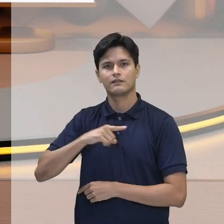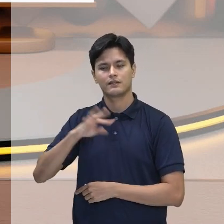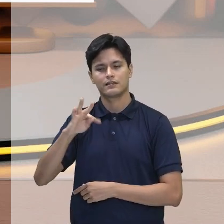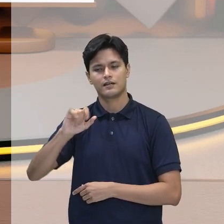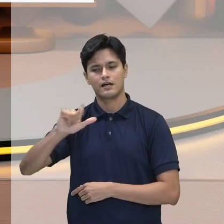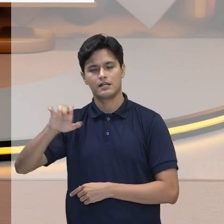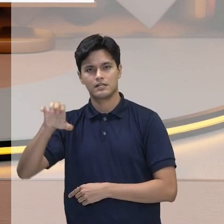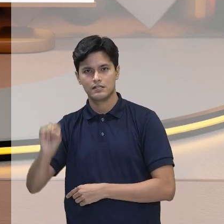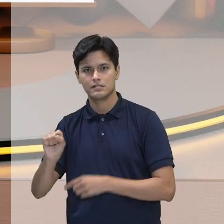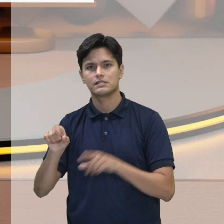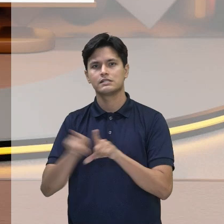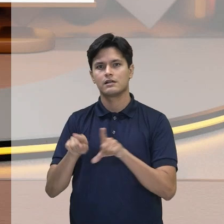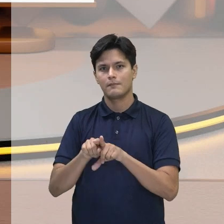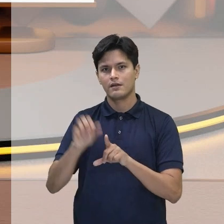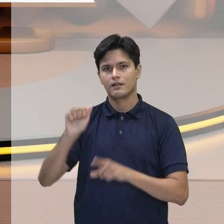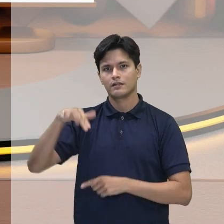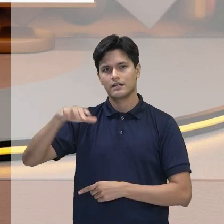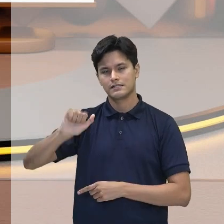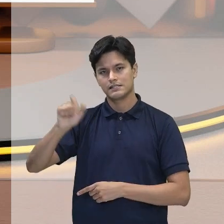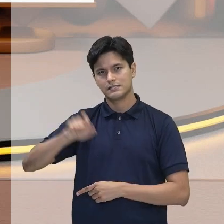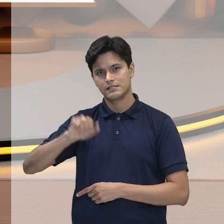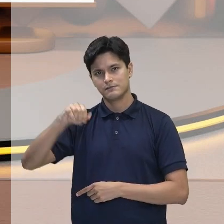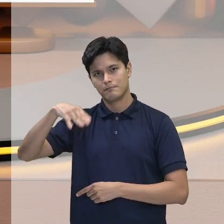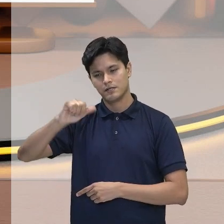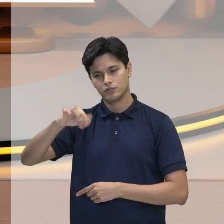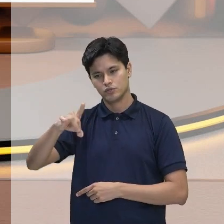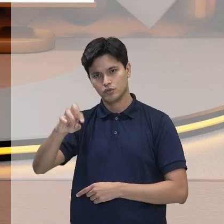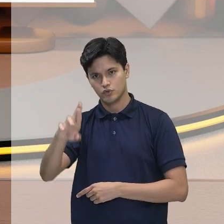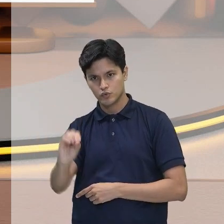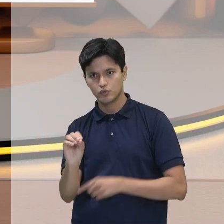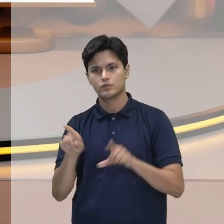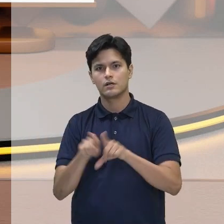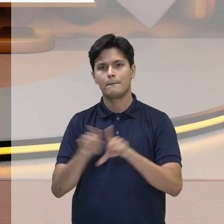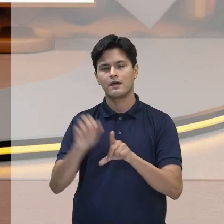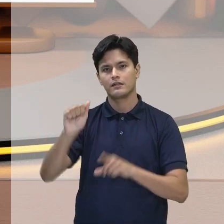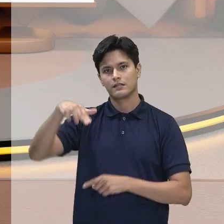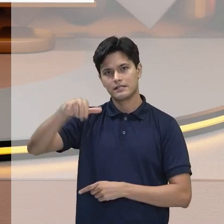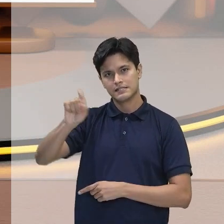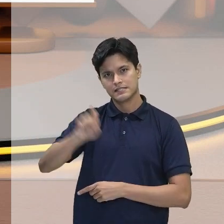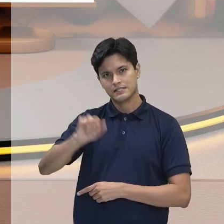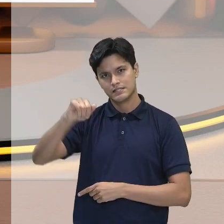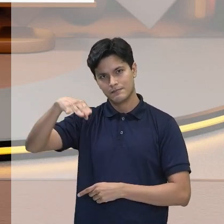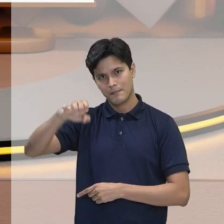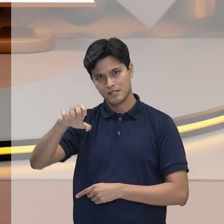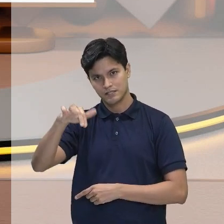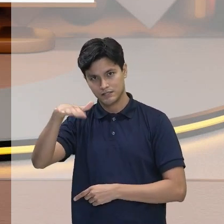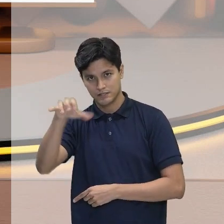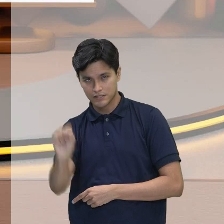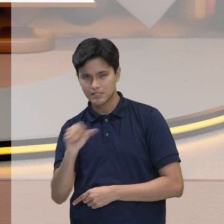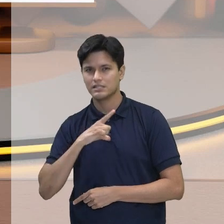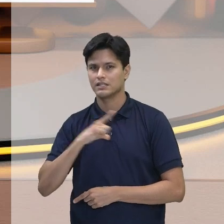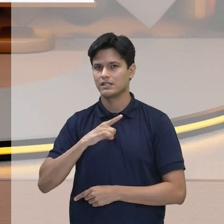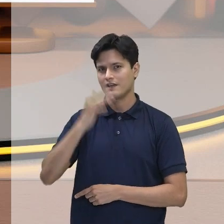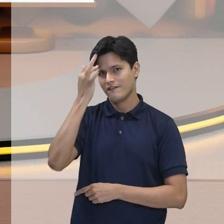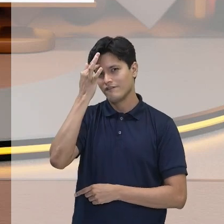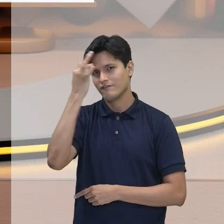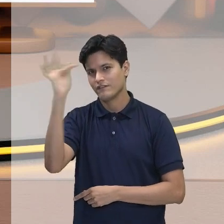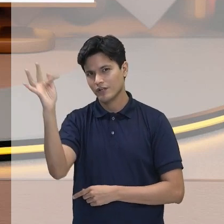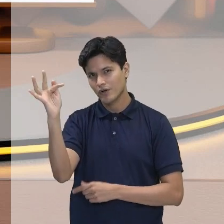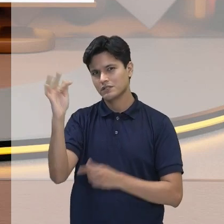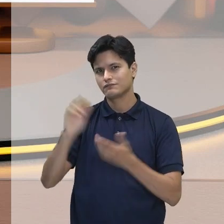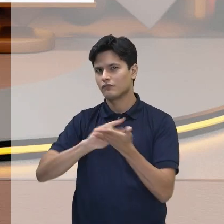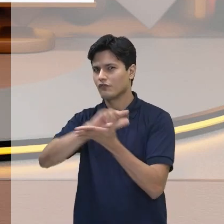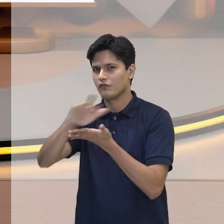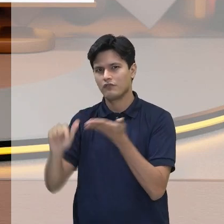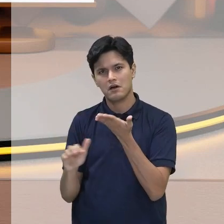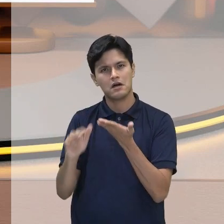temos ali Anaxímenes, Anaxímandro, né, nós temos Demócrito, tantos filósofos que vão surgindo aí, Pitágoras, o grande